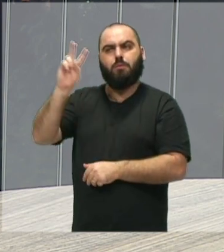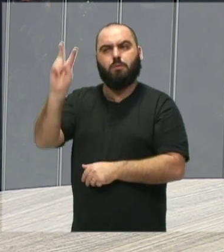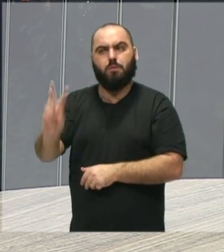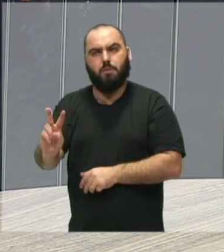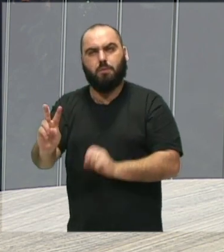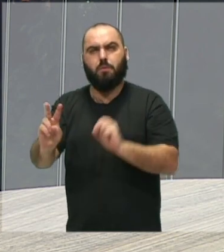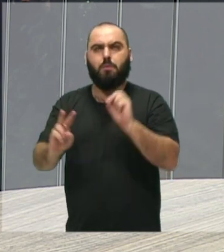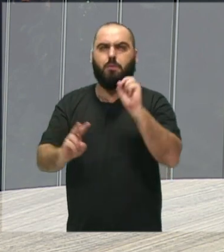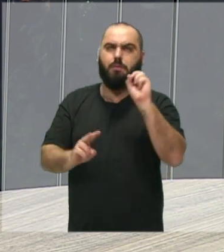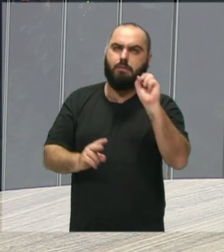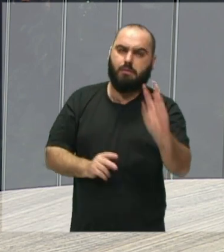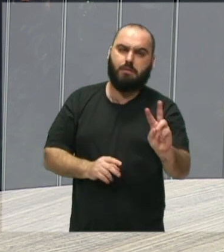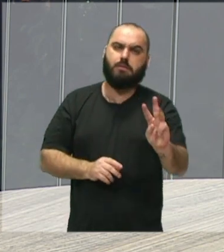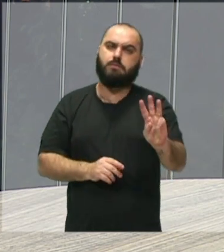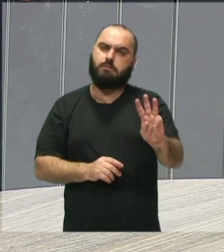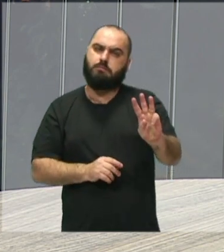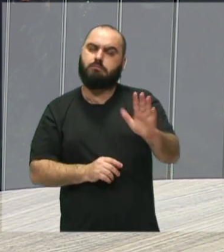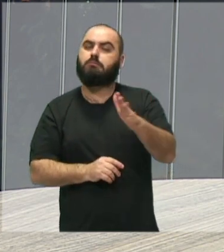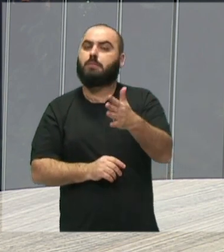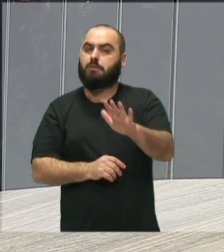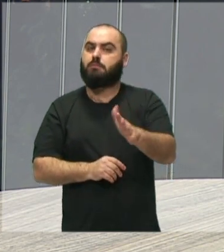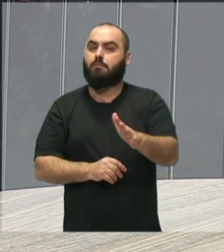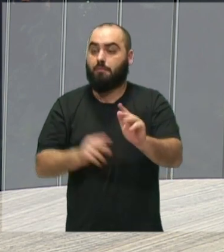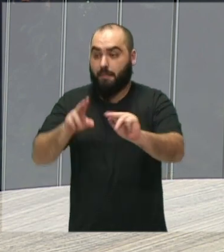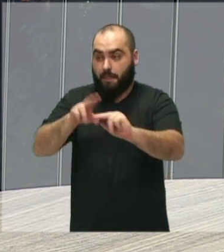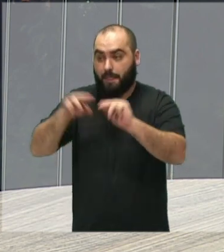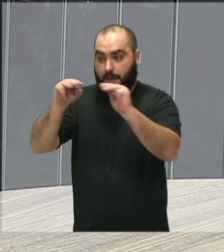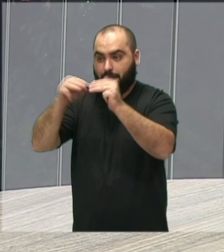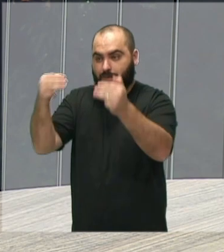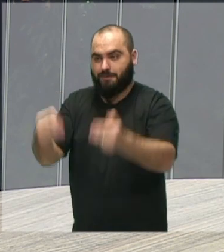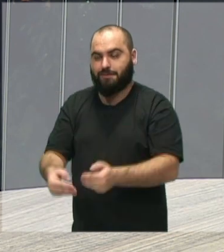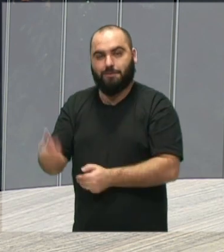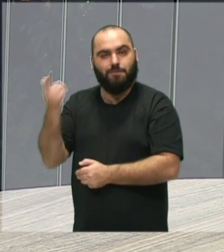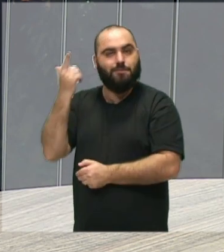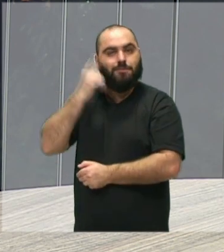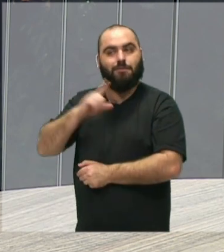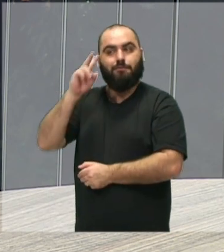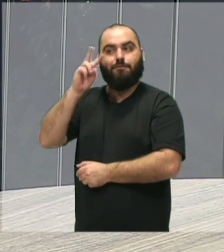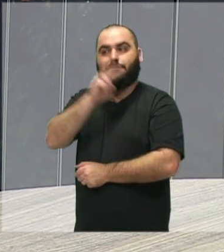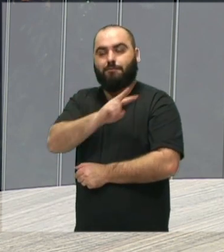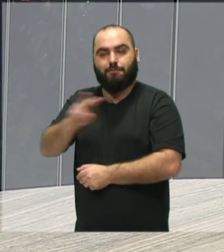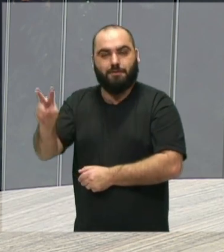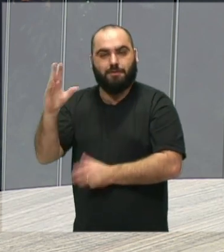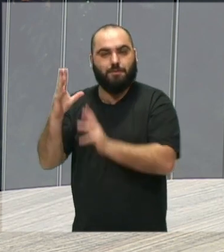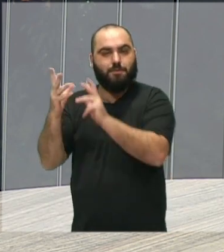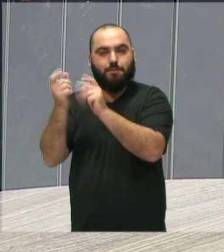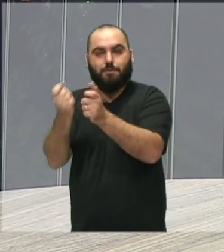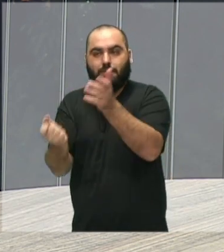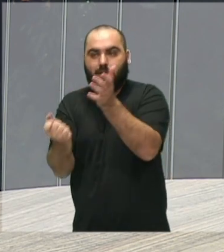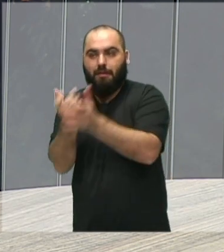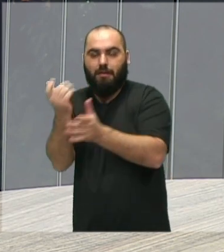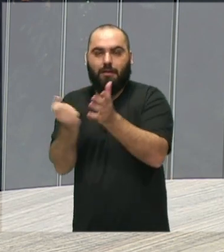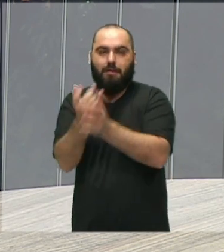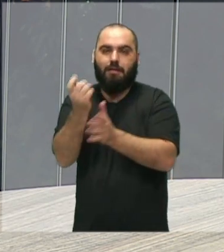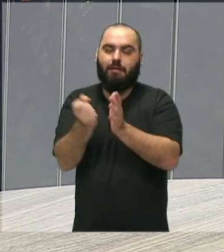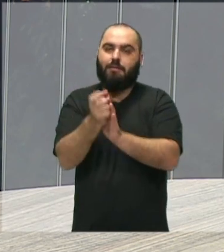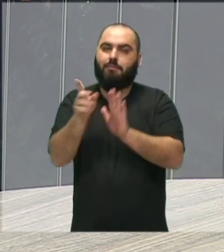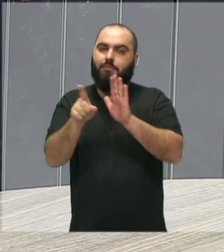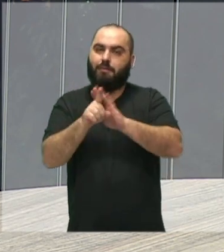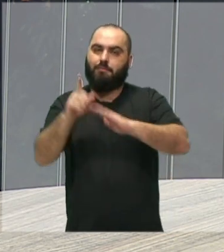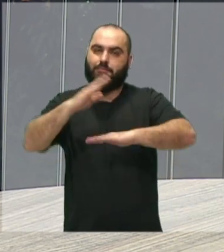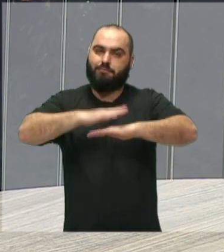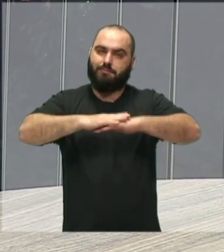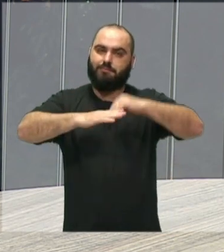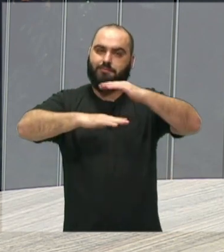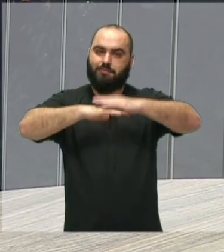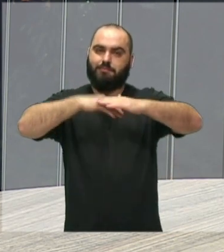olarias. Então, o museu também traz um pouco desses acervos, né, voltados para essa parte da produção de tijolos. E aí também tem a